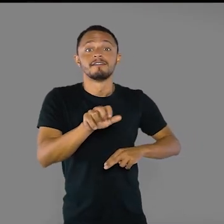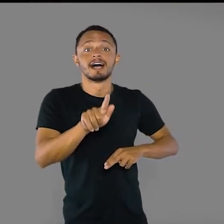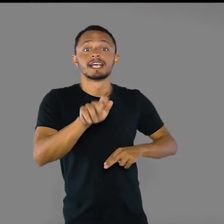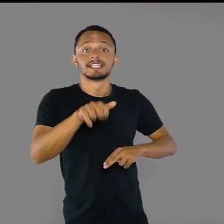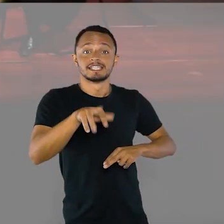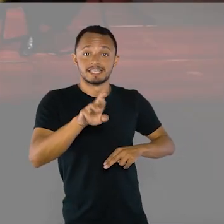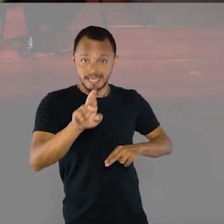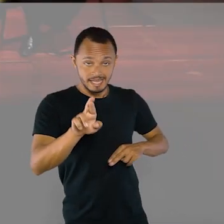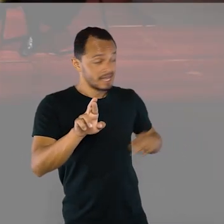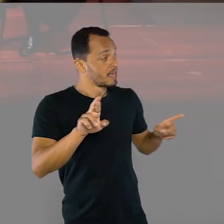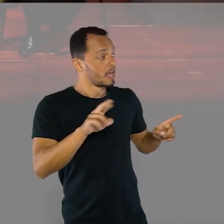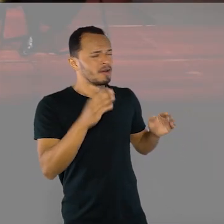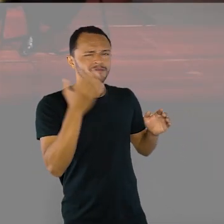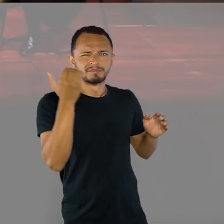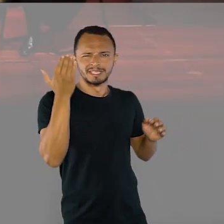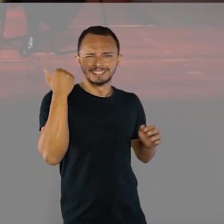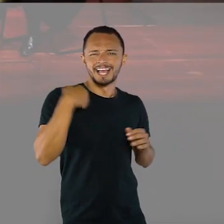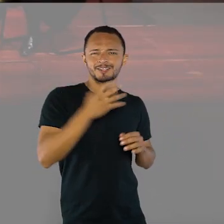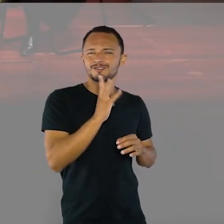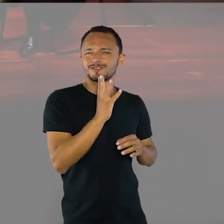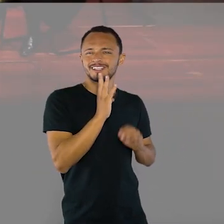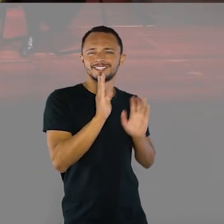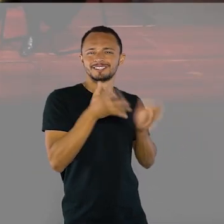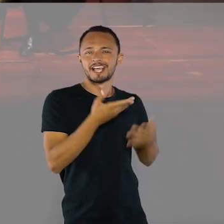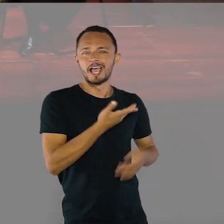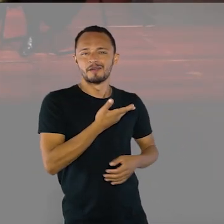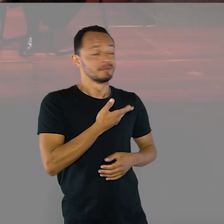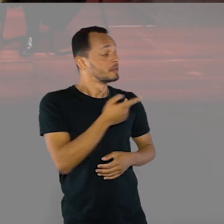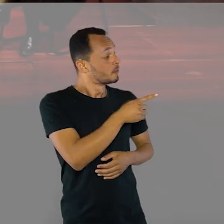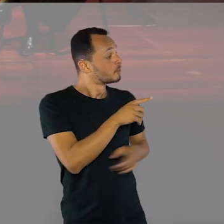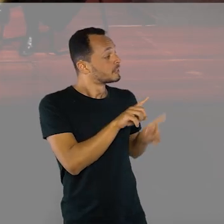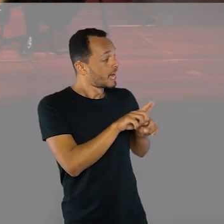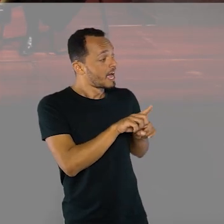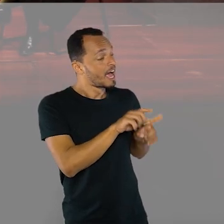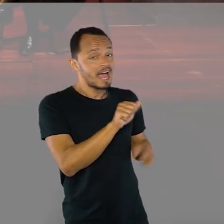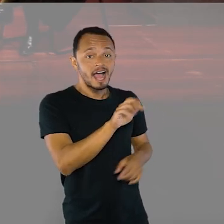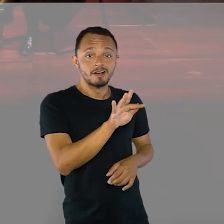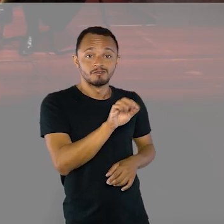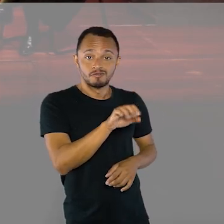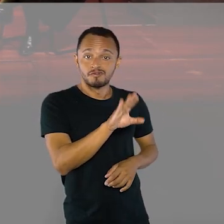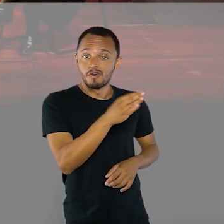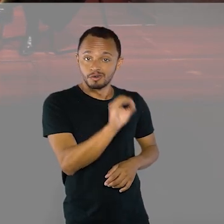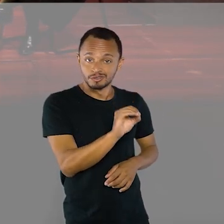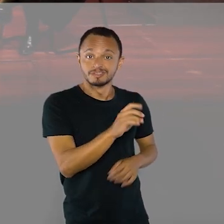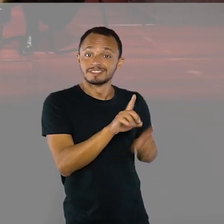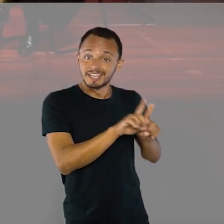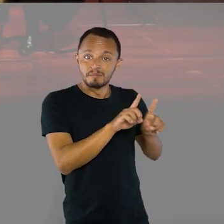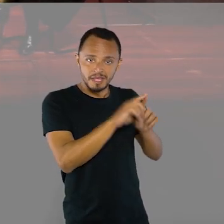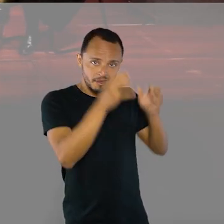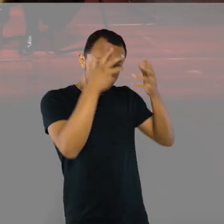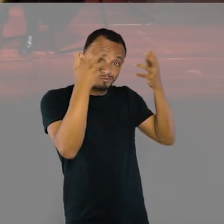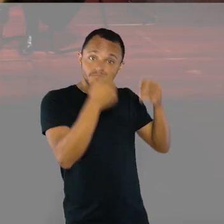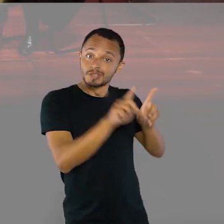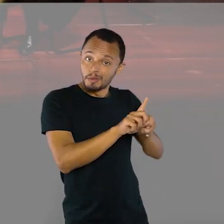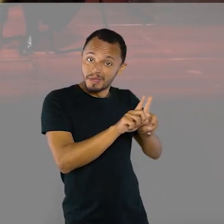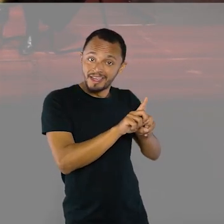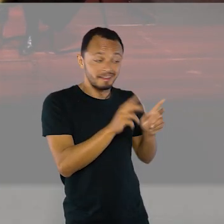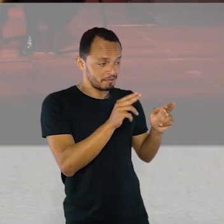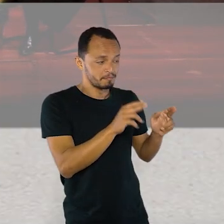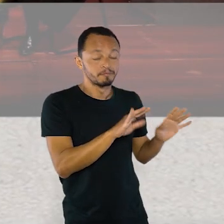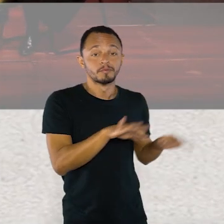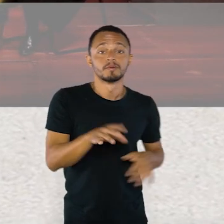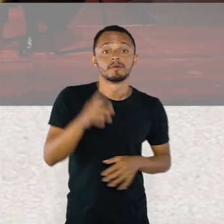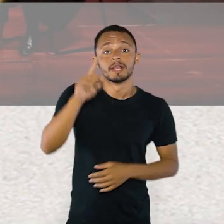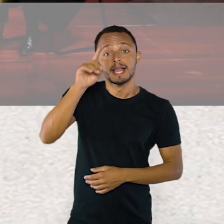data, Afonso também. Muito obrigada por apoiarem a gente aqui. Bom, então, sequestro. A ideia